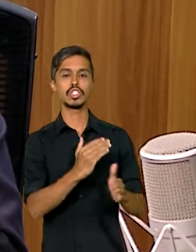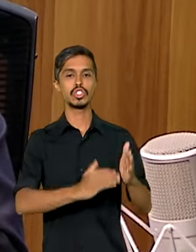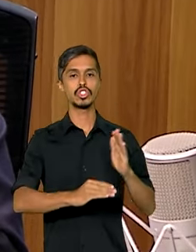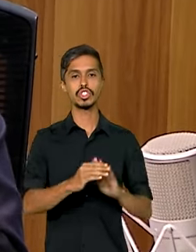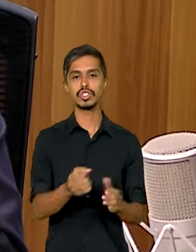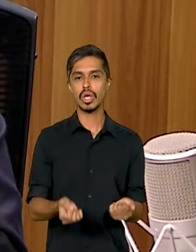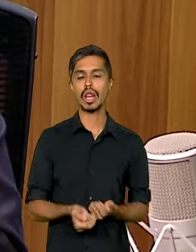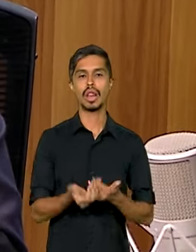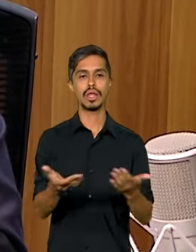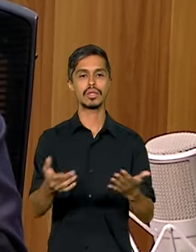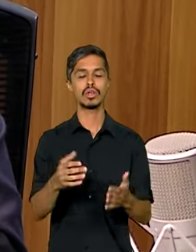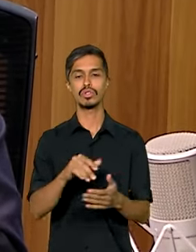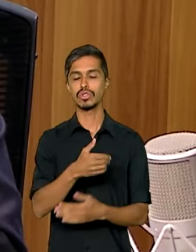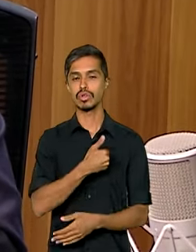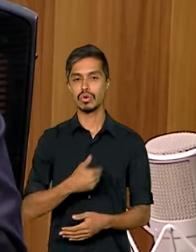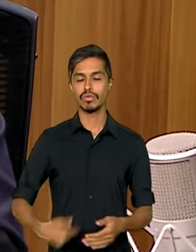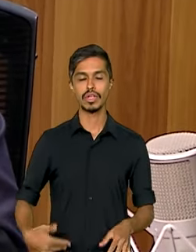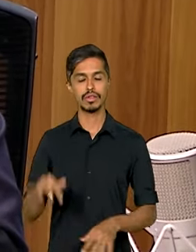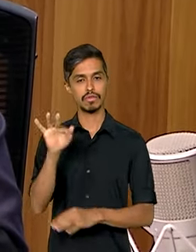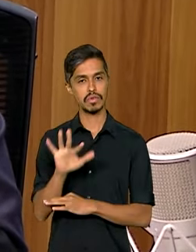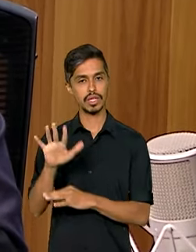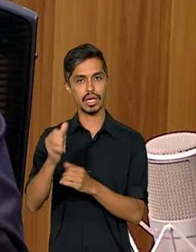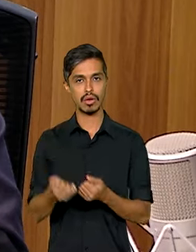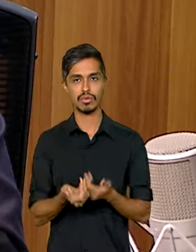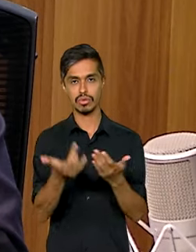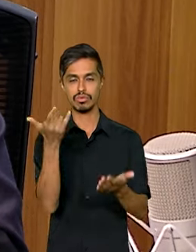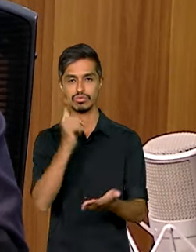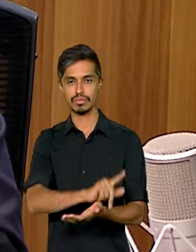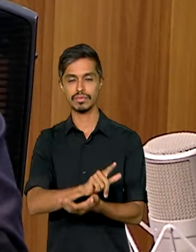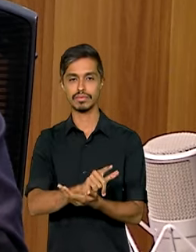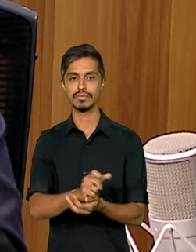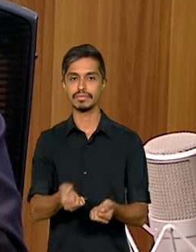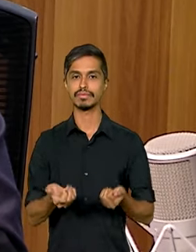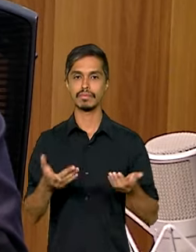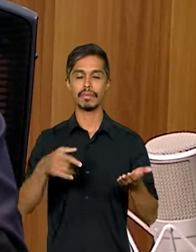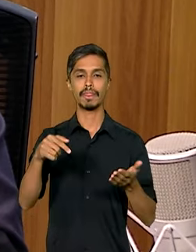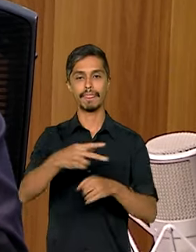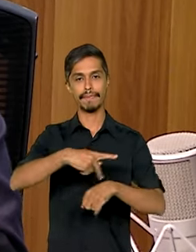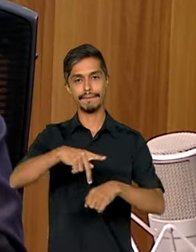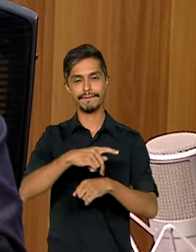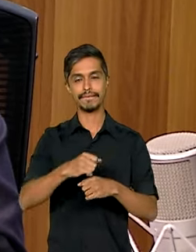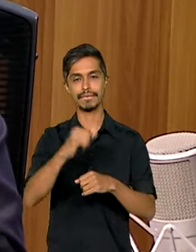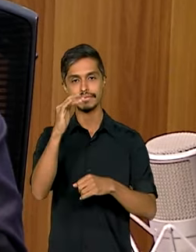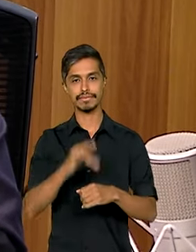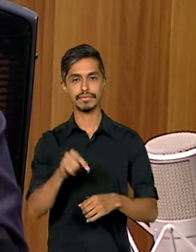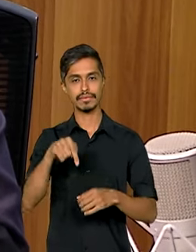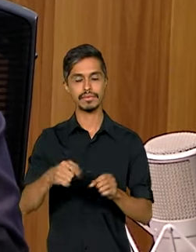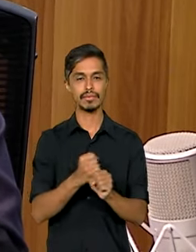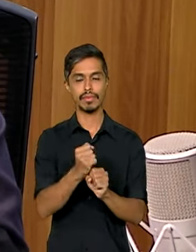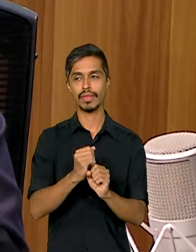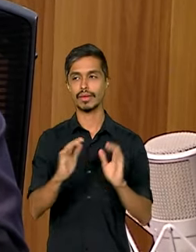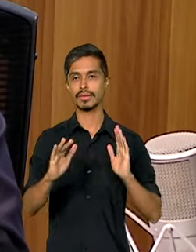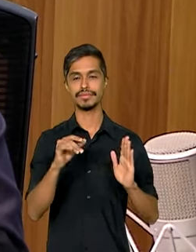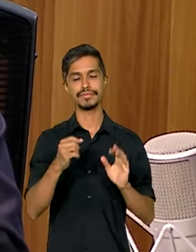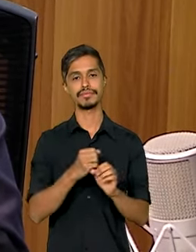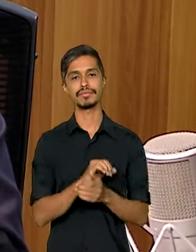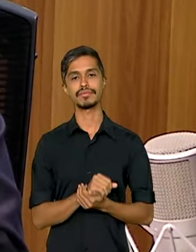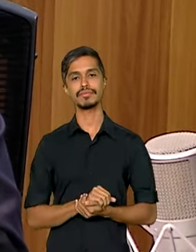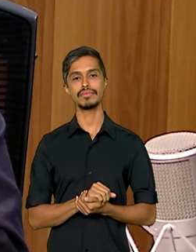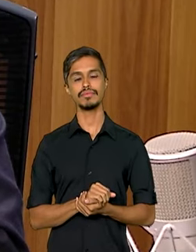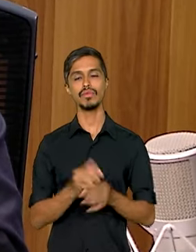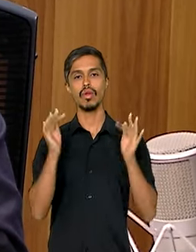as entregas que o governo federal conseguiu para o povo brasileiro durante este ano um